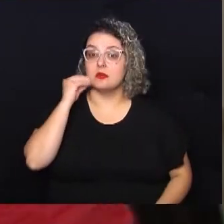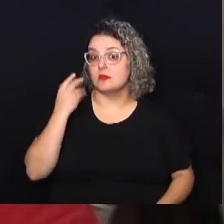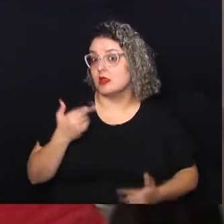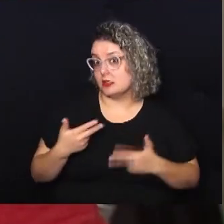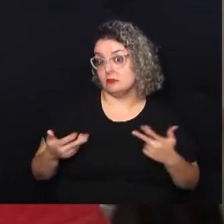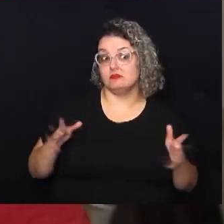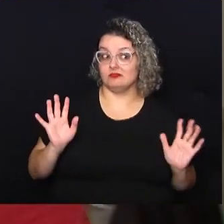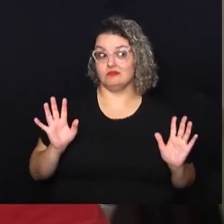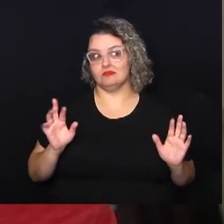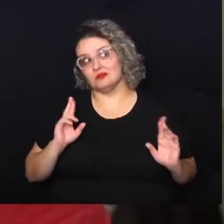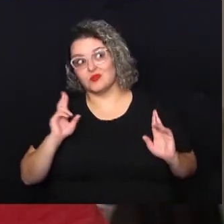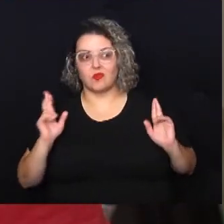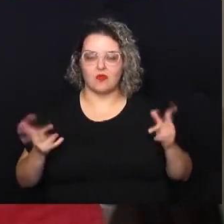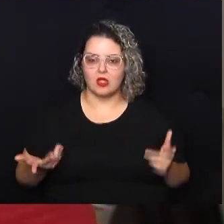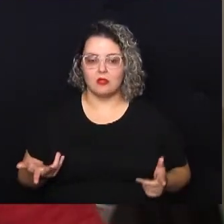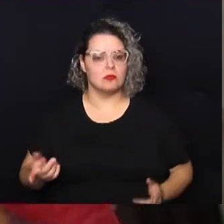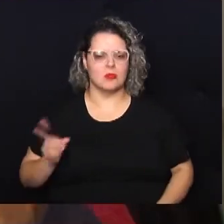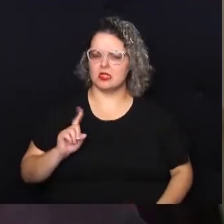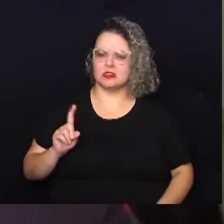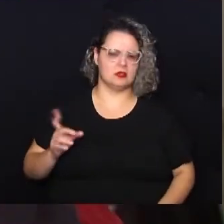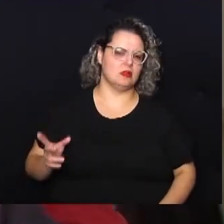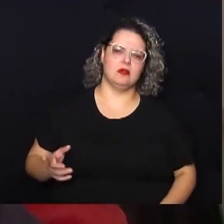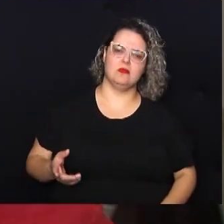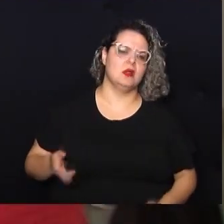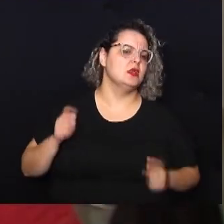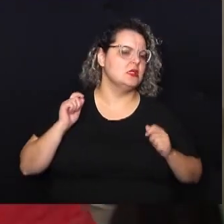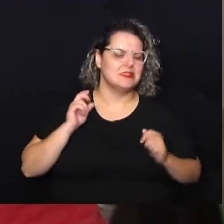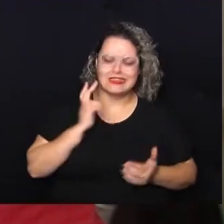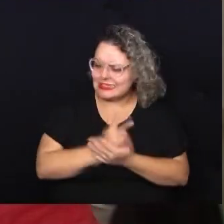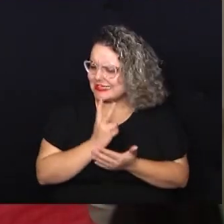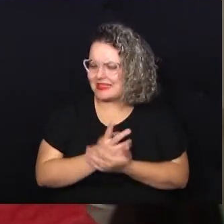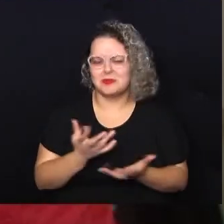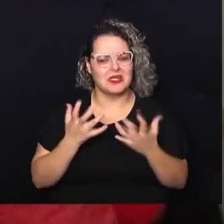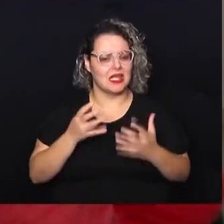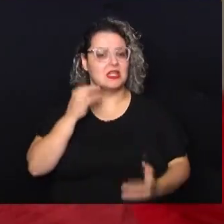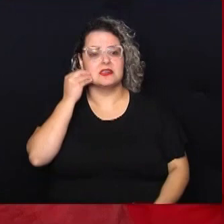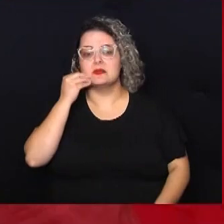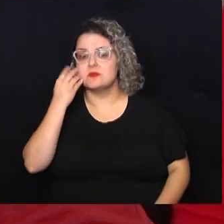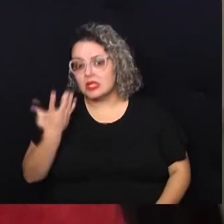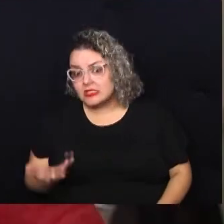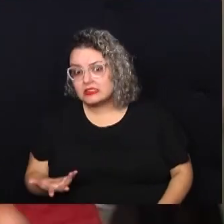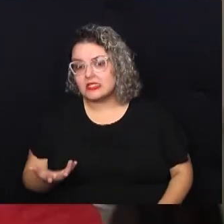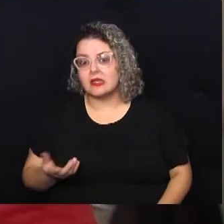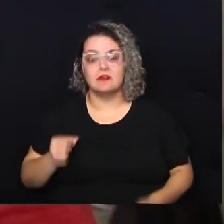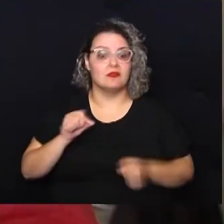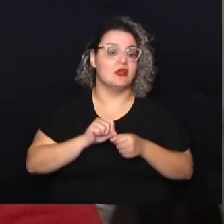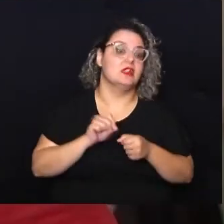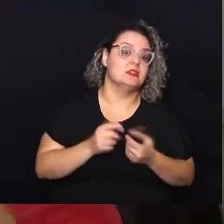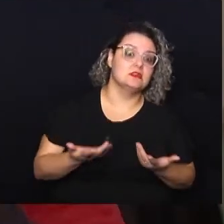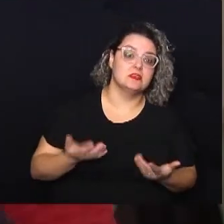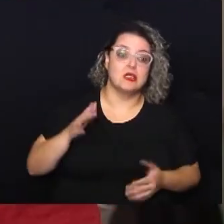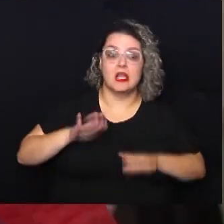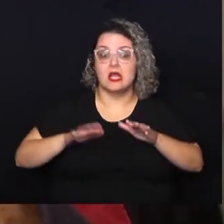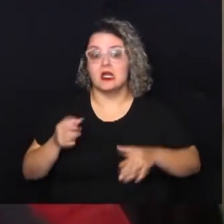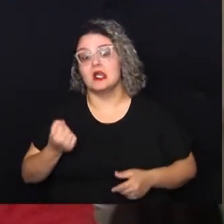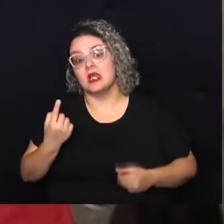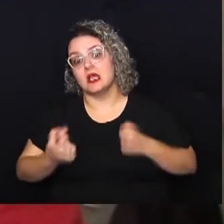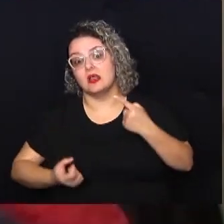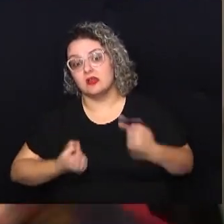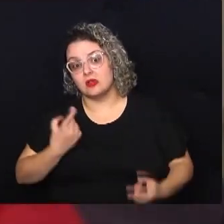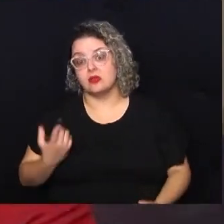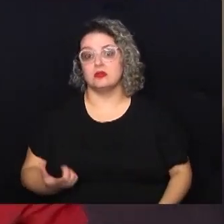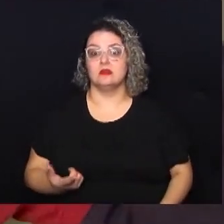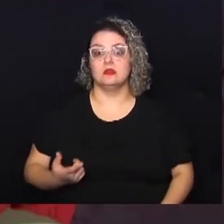meio diferentes, mas não, ao contrário, eles sempre gostam de experimentar e às vezes até alguns dos instrumentos exigem